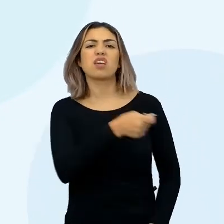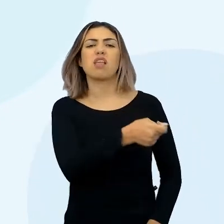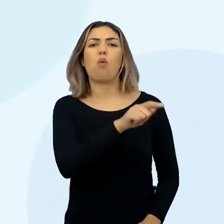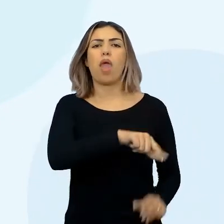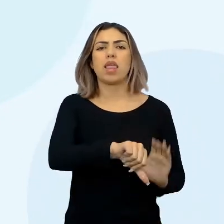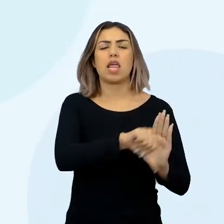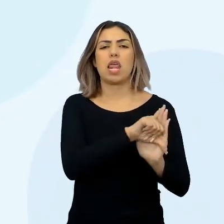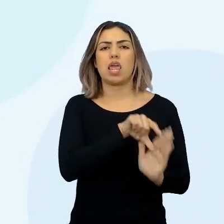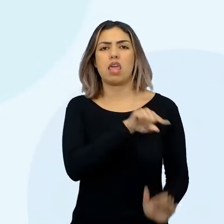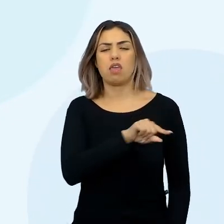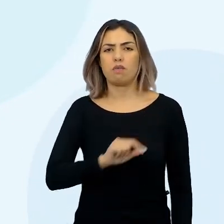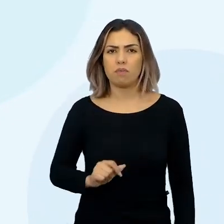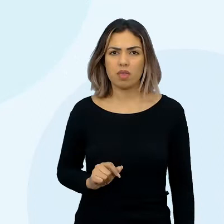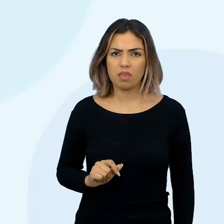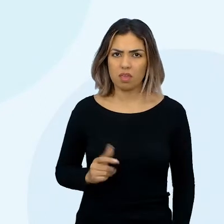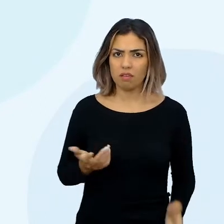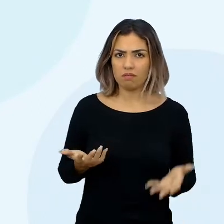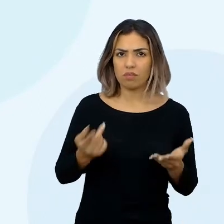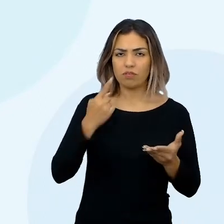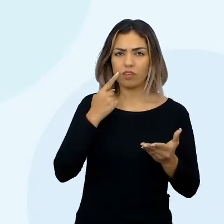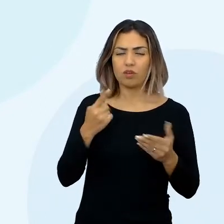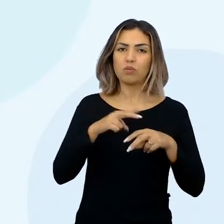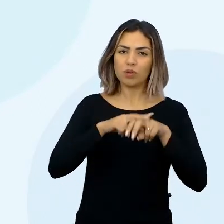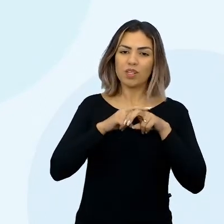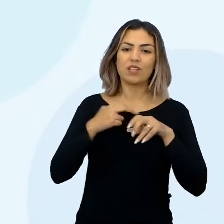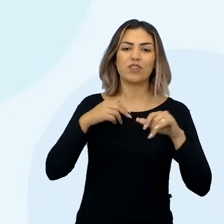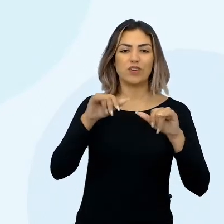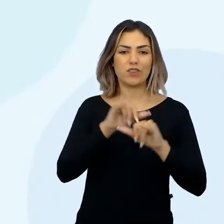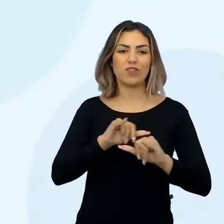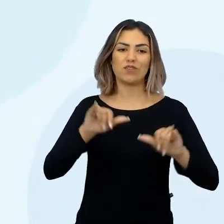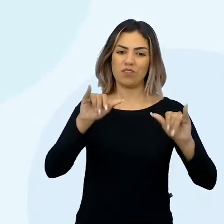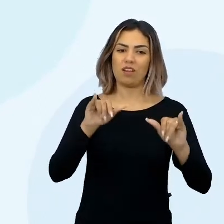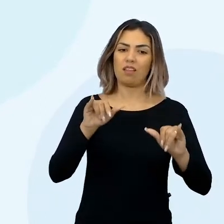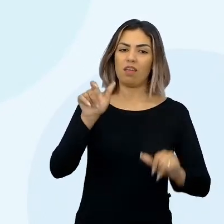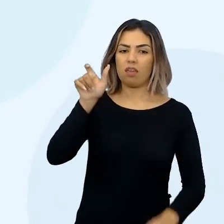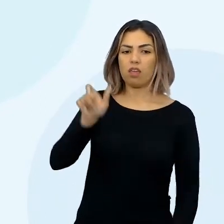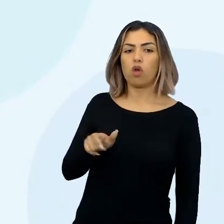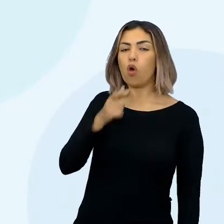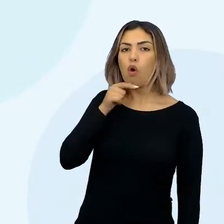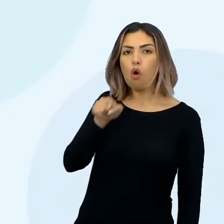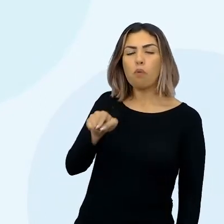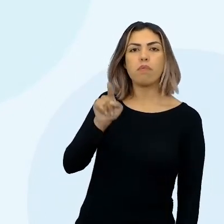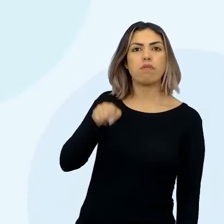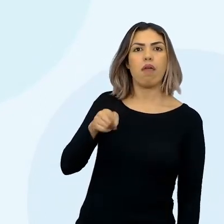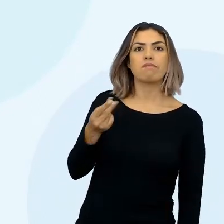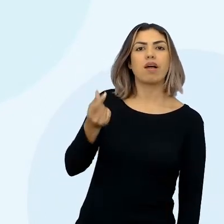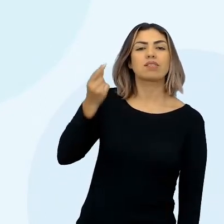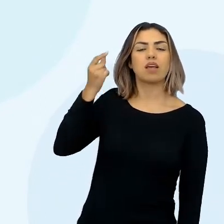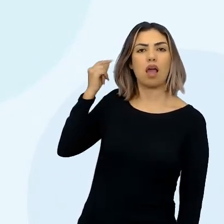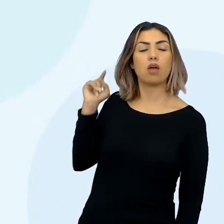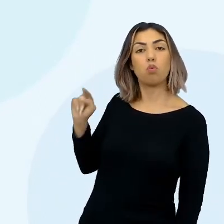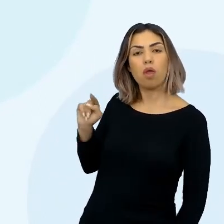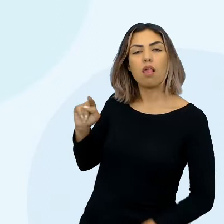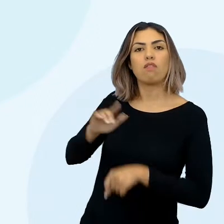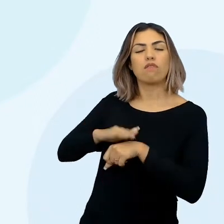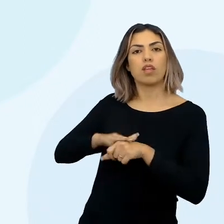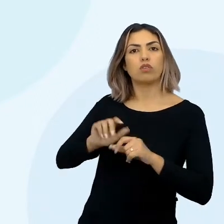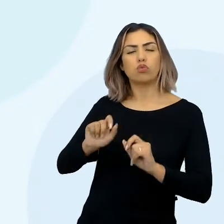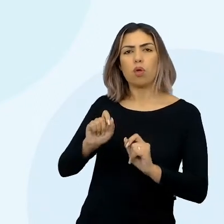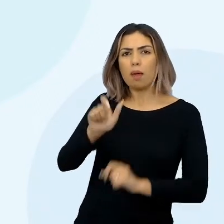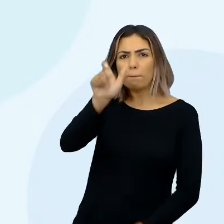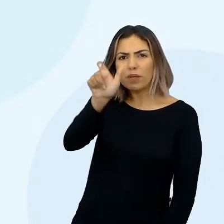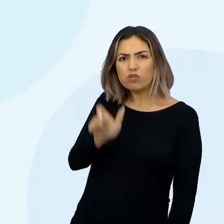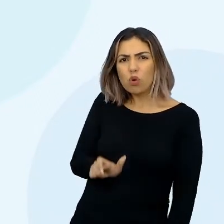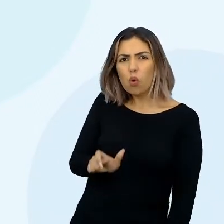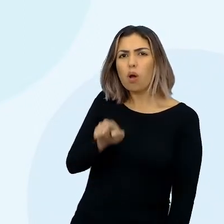eu falei do Gobineau, que foi um desses ideólogos do passado aí, que descrevia as características de